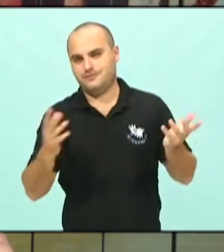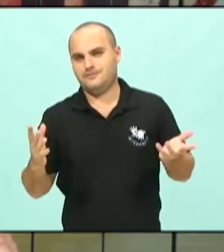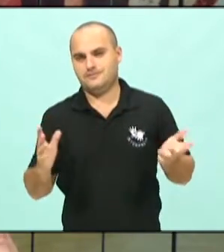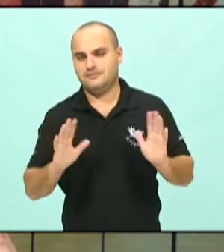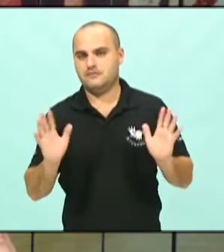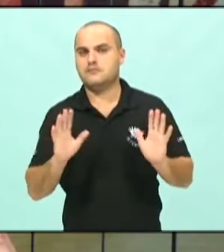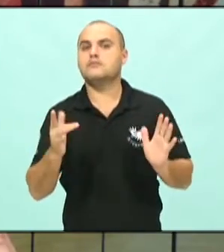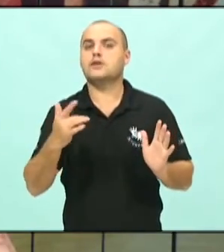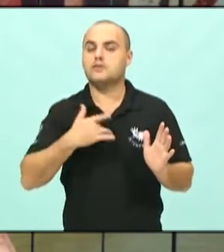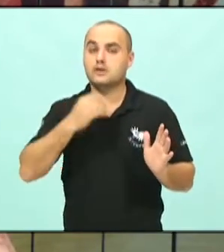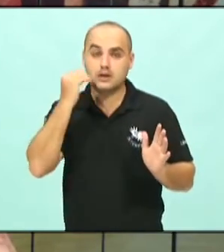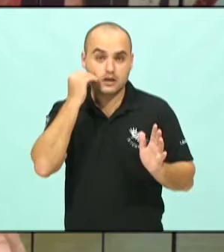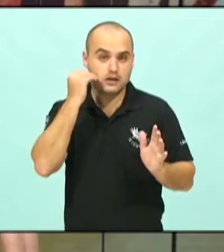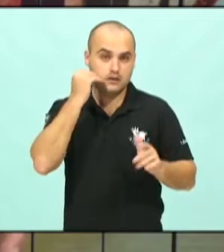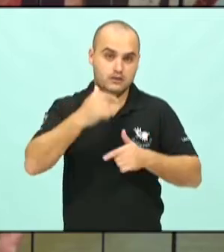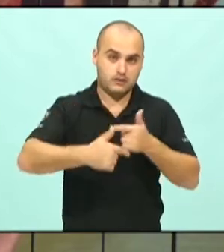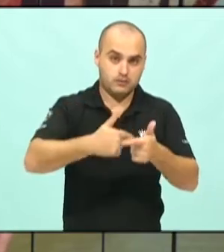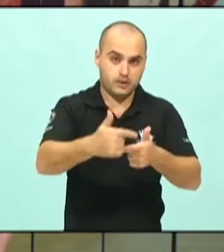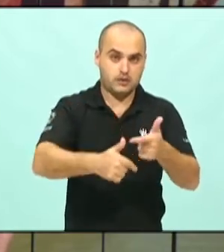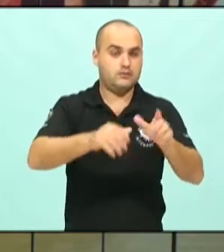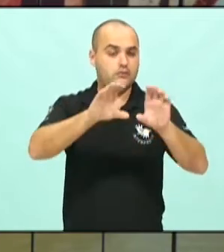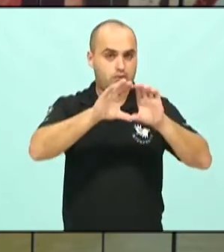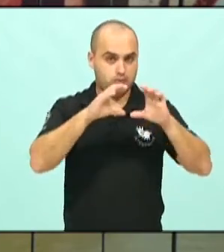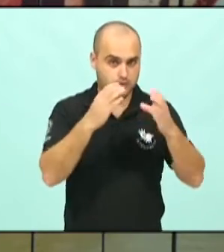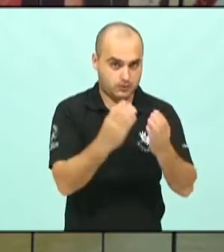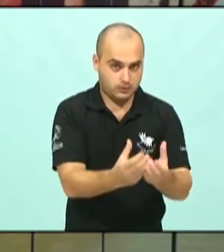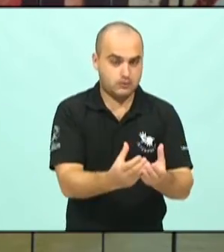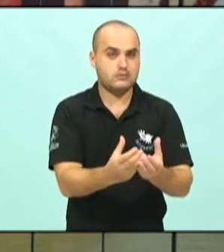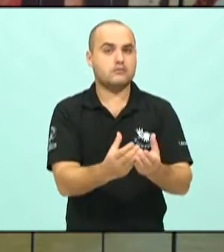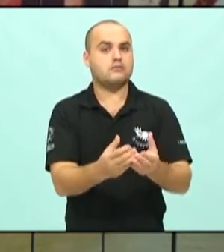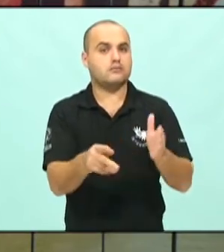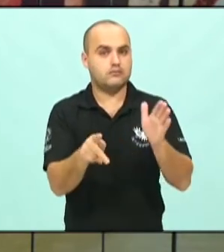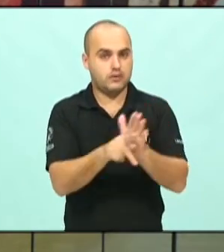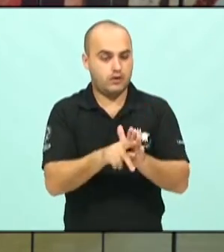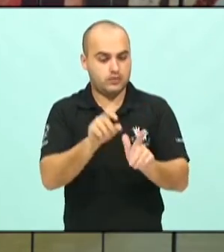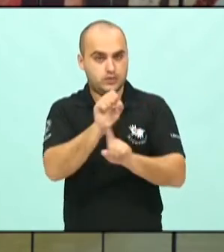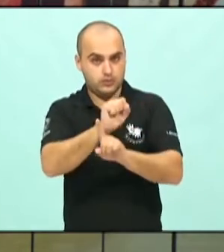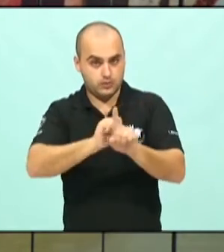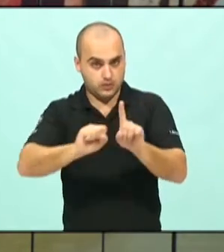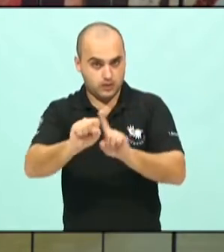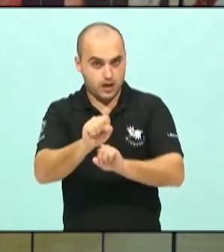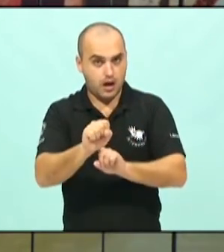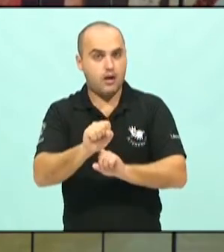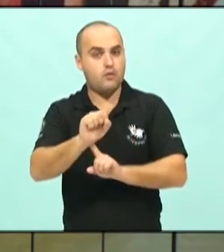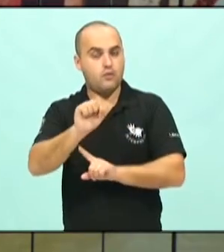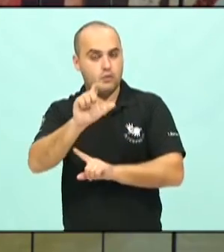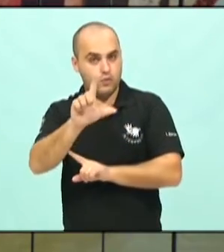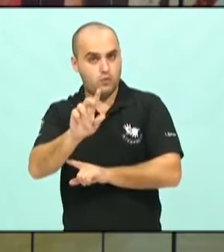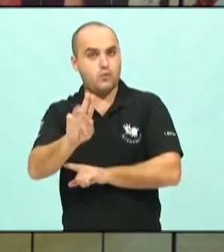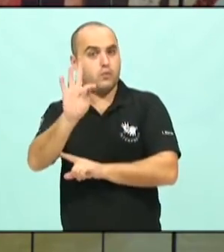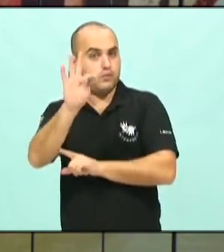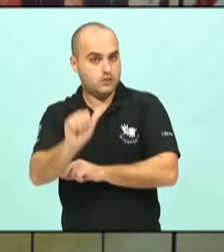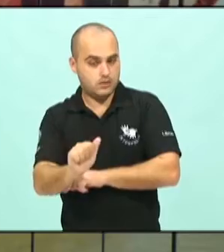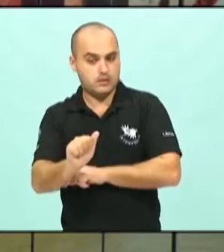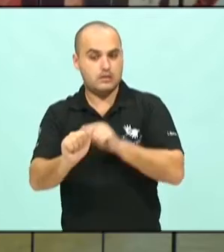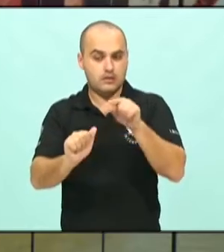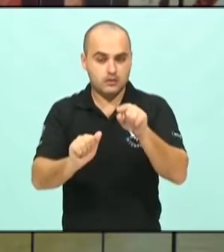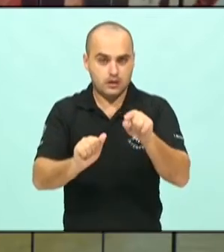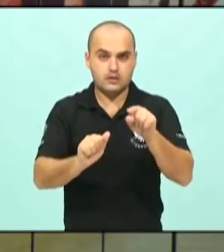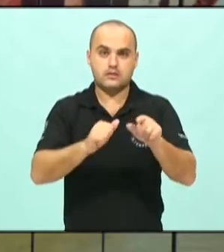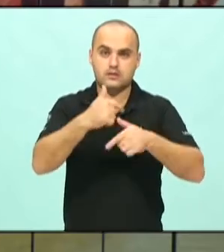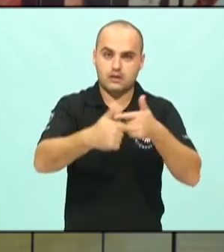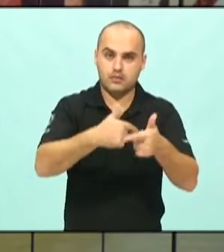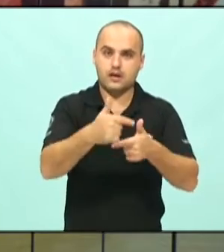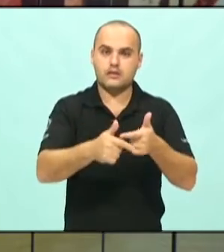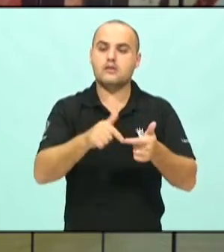conseguir fazer com que esse profissional trabalhe com a comunidade, fazer um trabalho social com luta, e desse grande trabalho social, daqui a